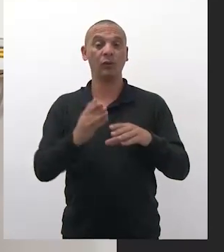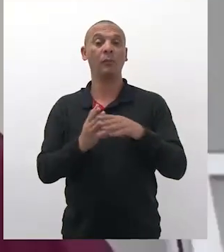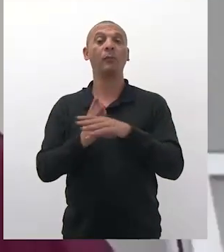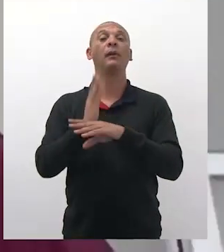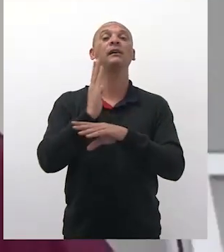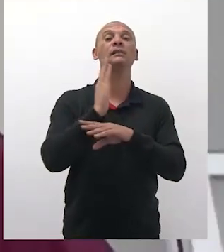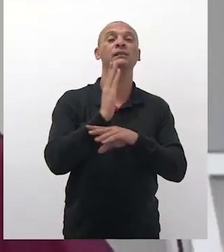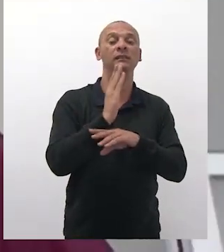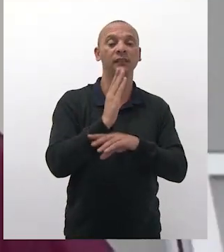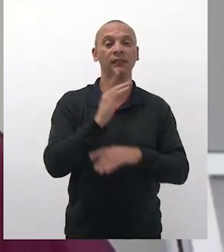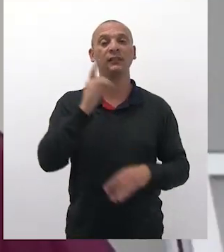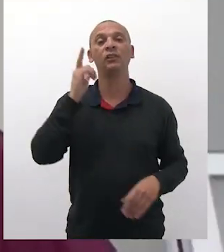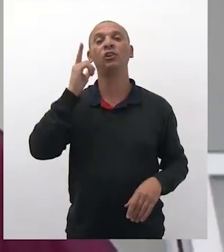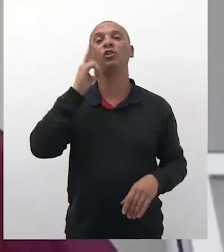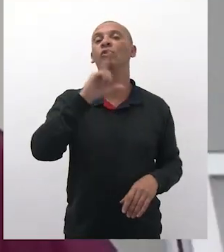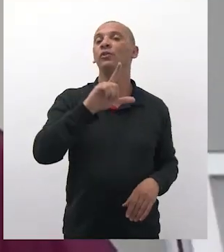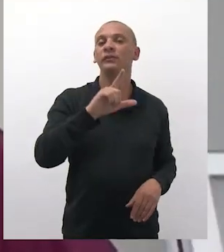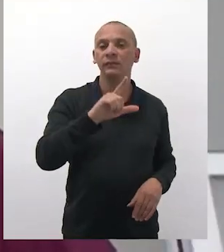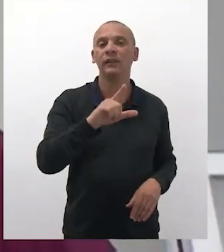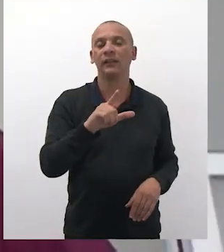e você teve essa